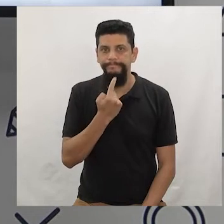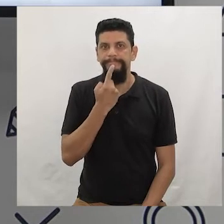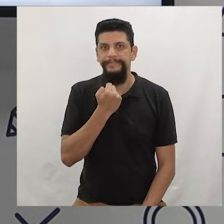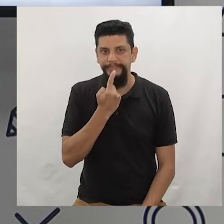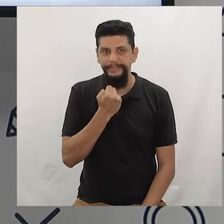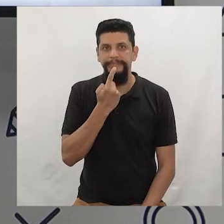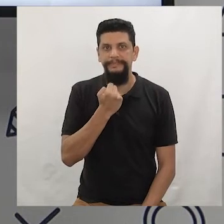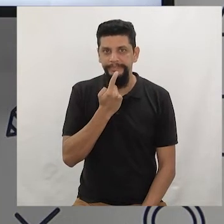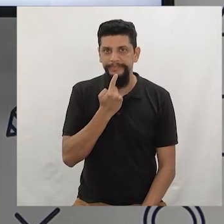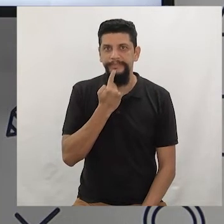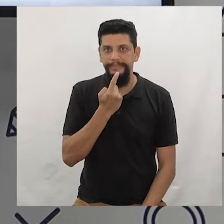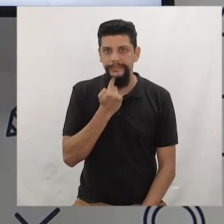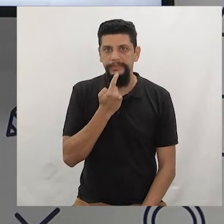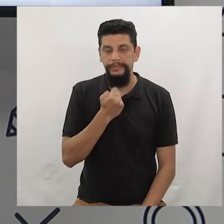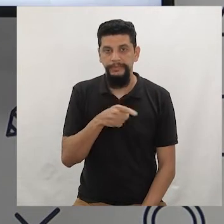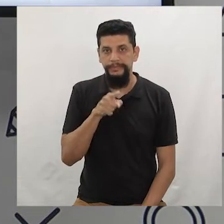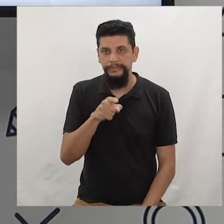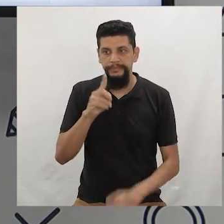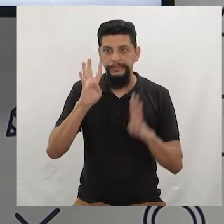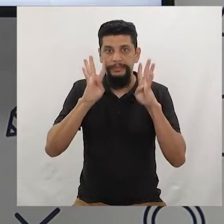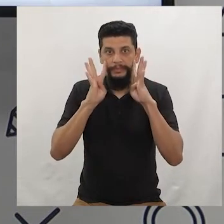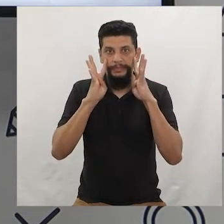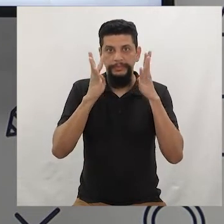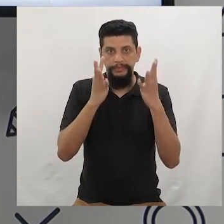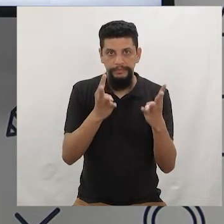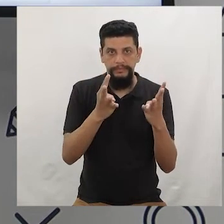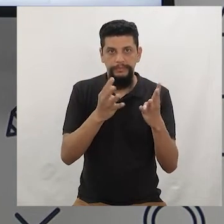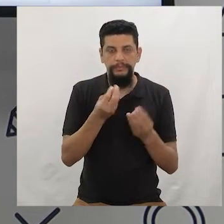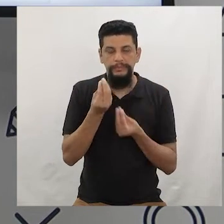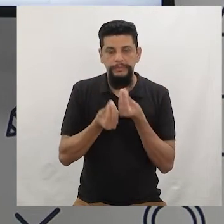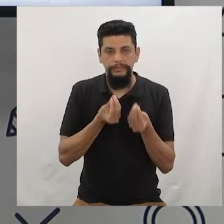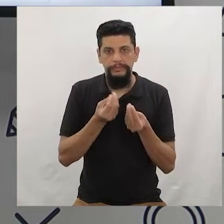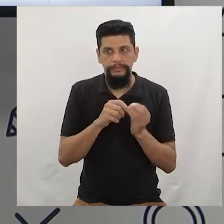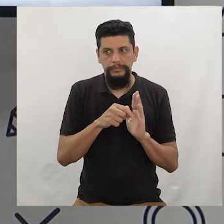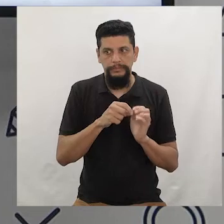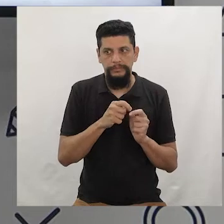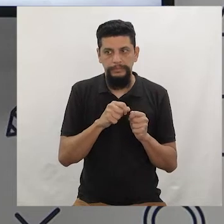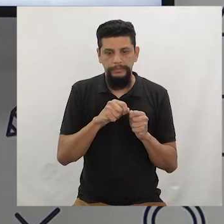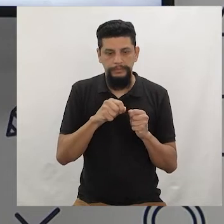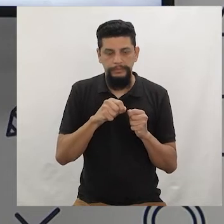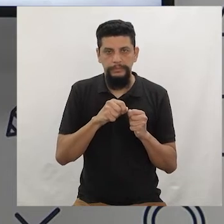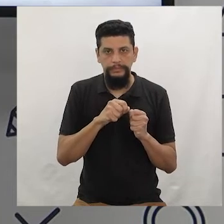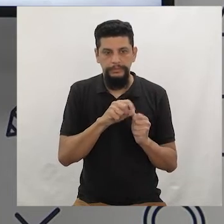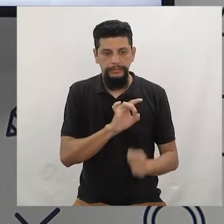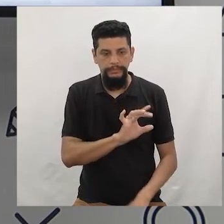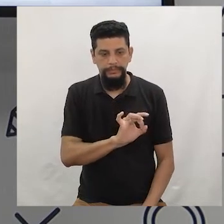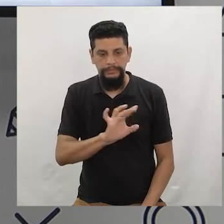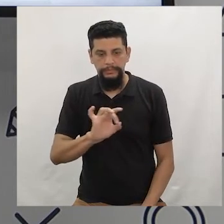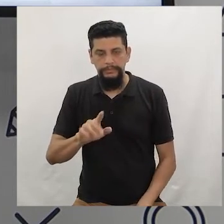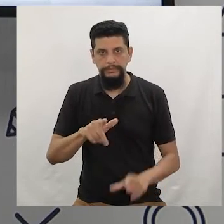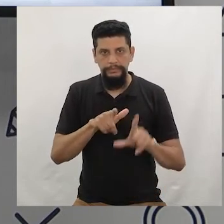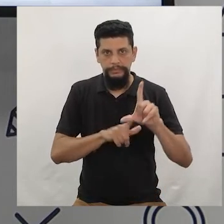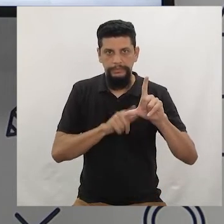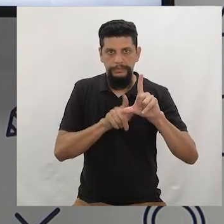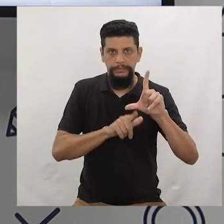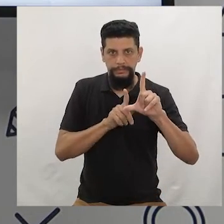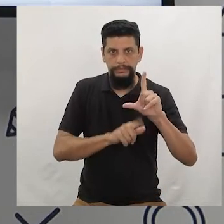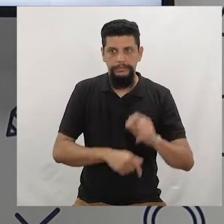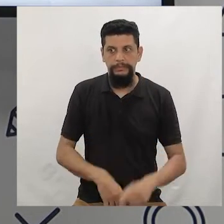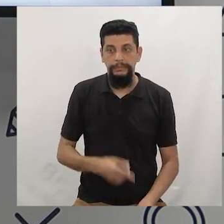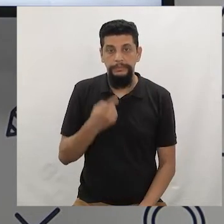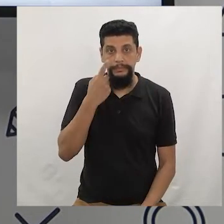cor vermelha. Prestem atenção. E como que é o traçado dessa